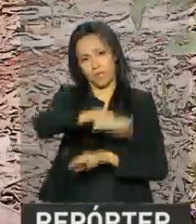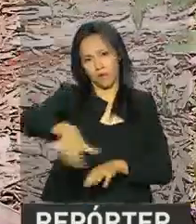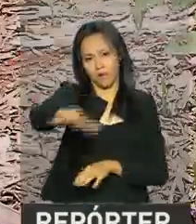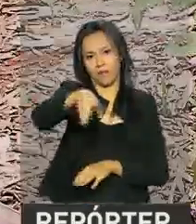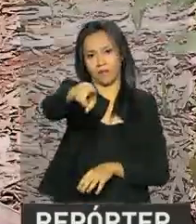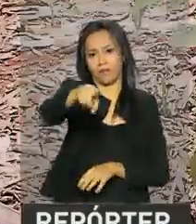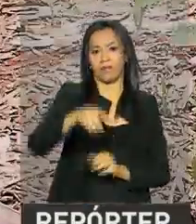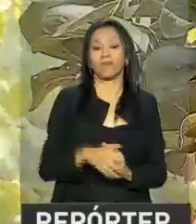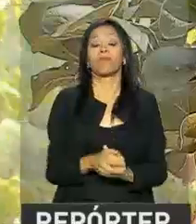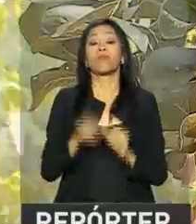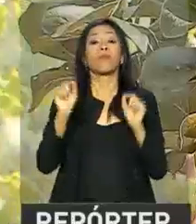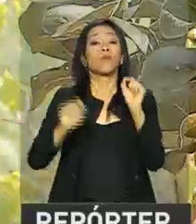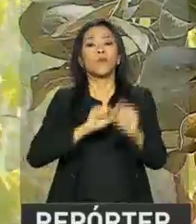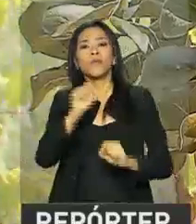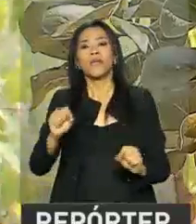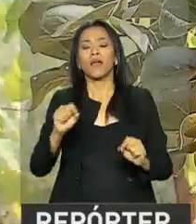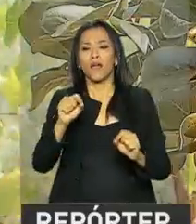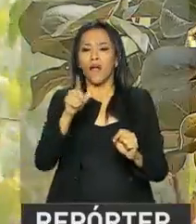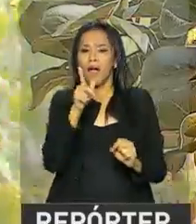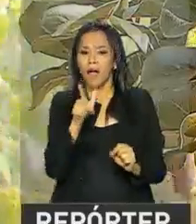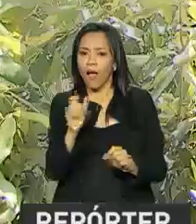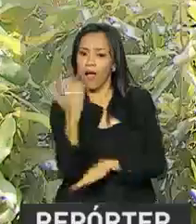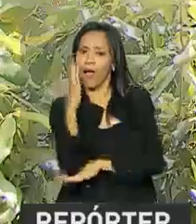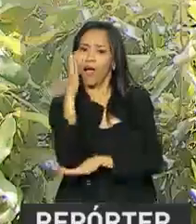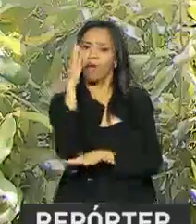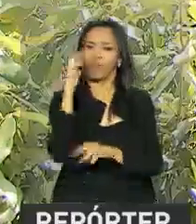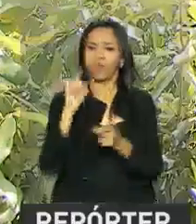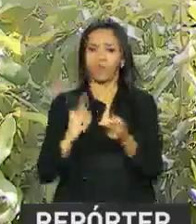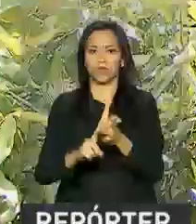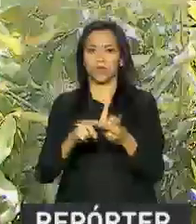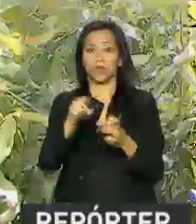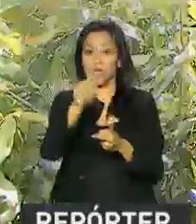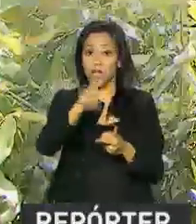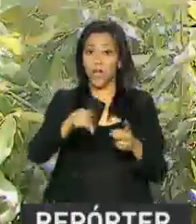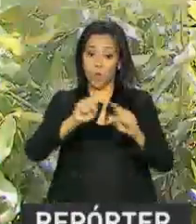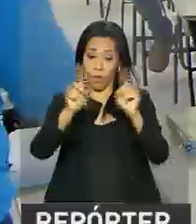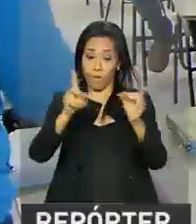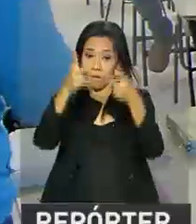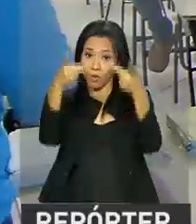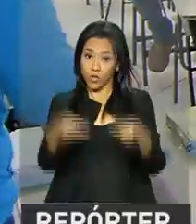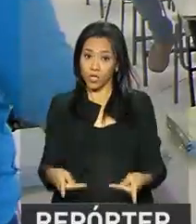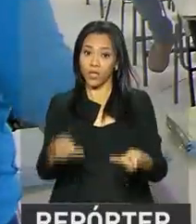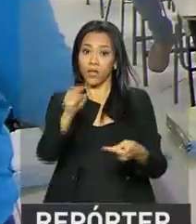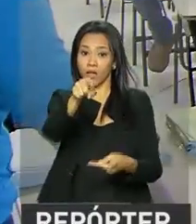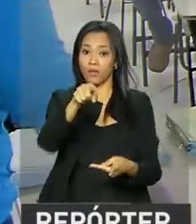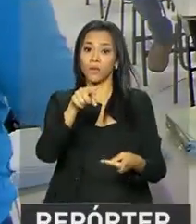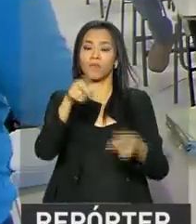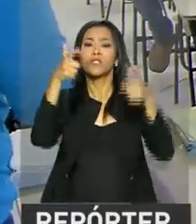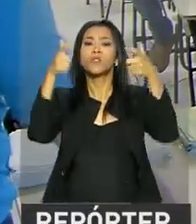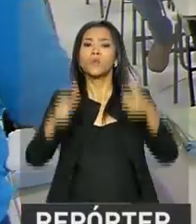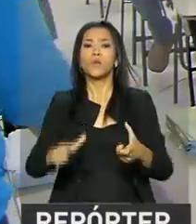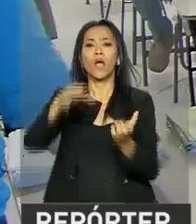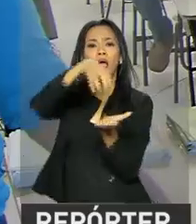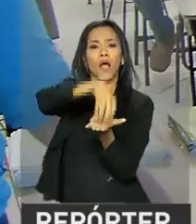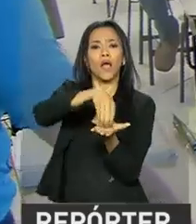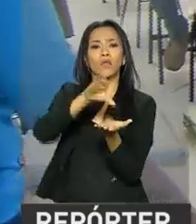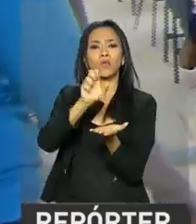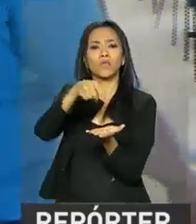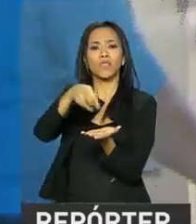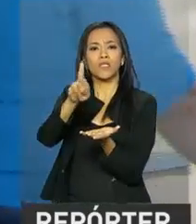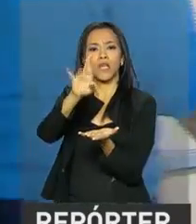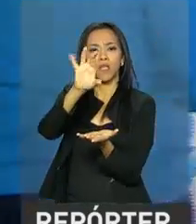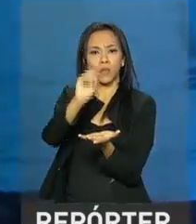agroflorestal integra cultivos com árvores e é um dos projetos desenvolvidos no centro vocacional tecnológico em